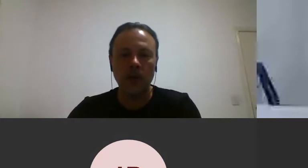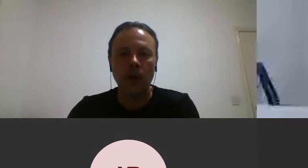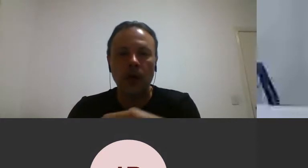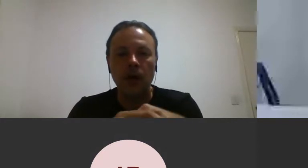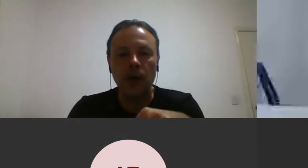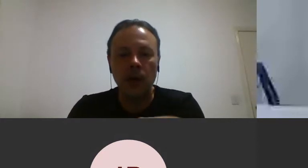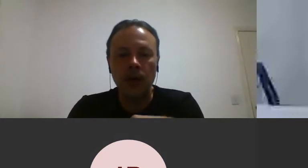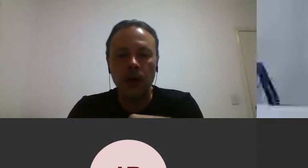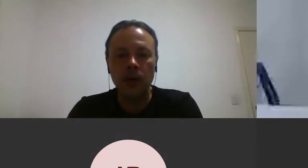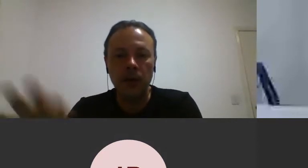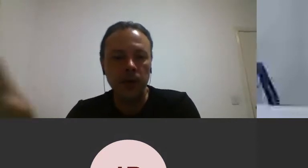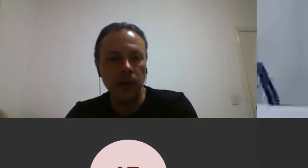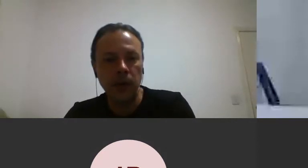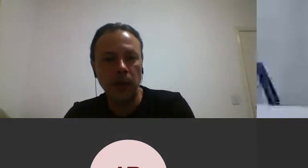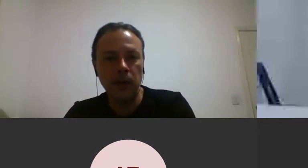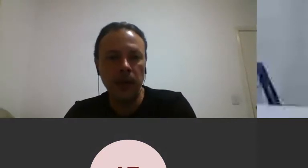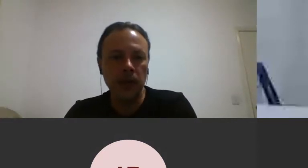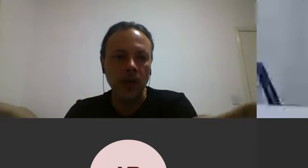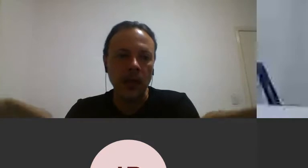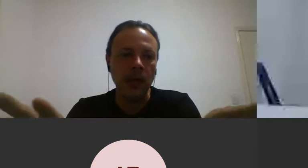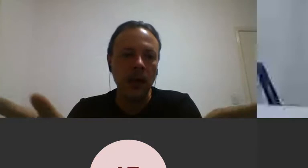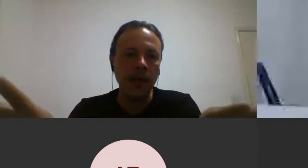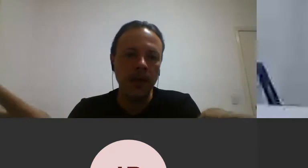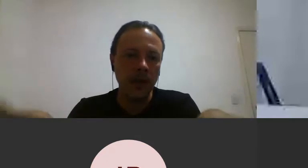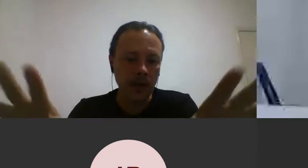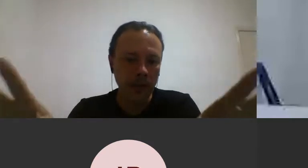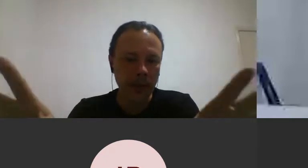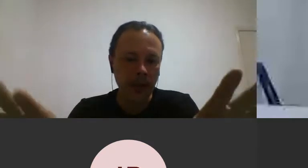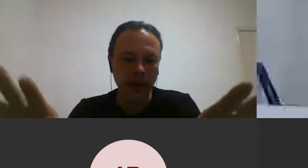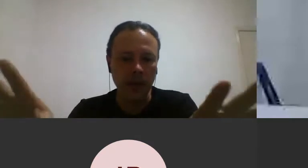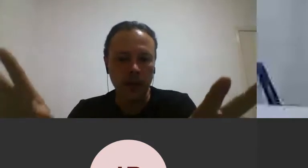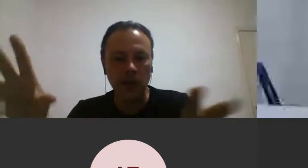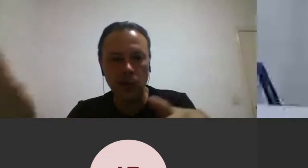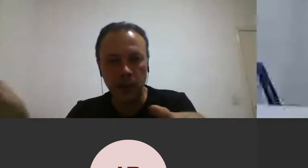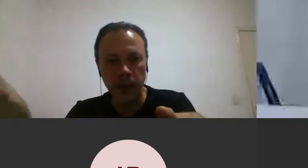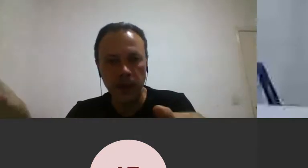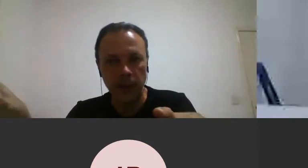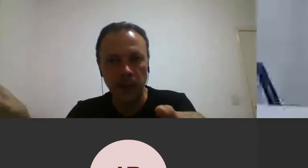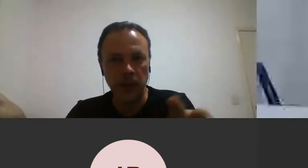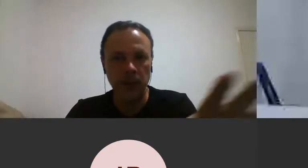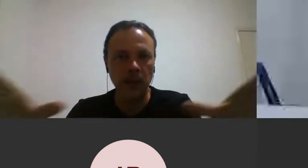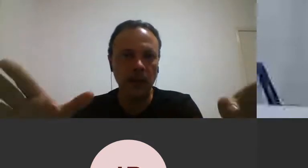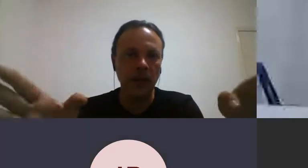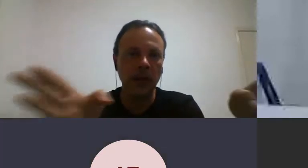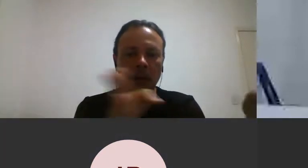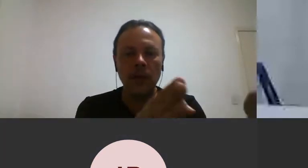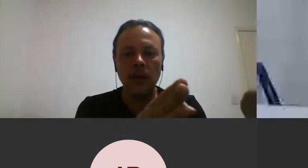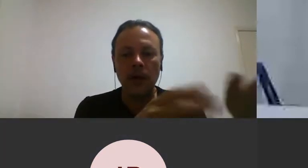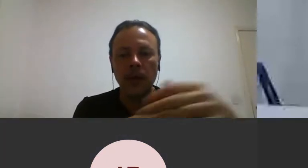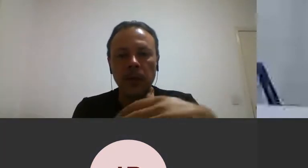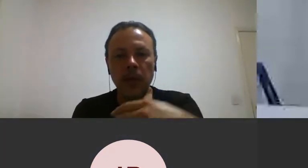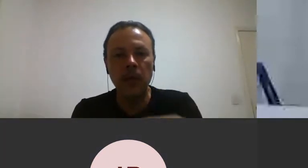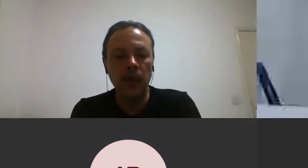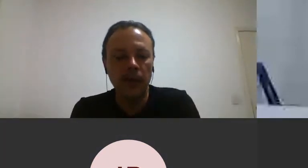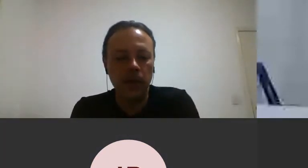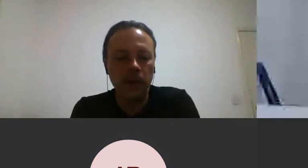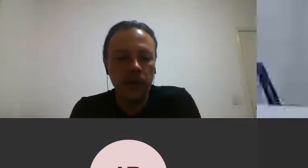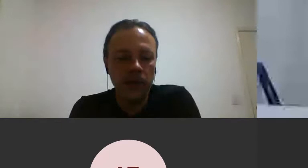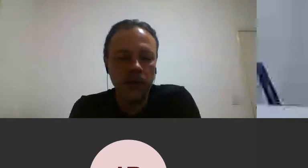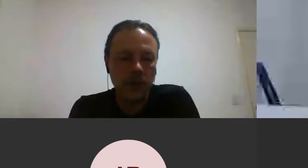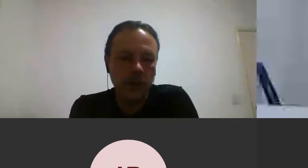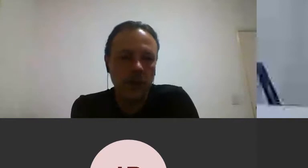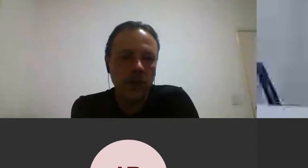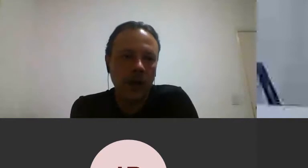Microsoft, algumas ferramentas, mas dá para, não mais mas estou dizendo algumas ferramentas, mas a gente também tenta migrar